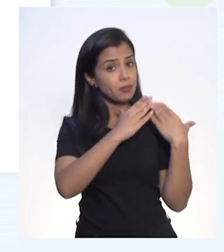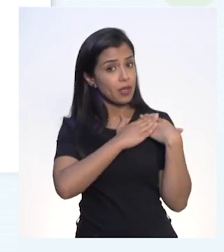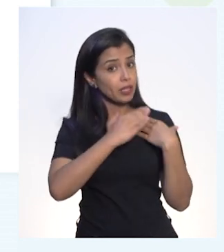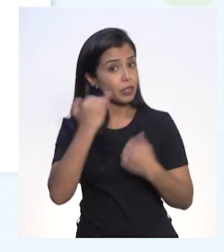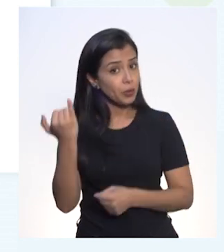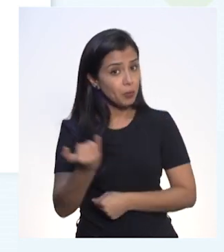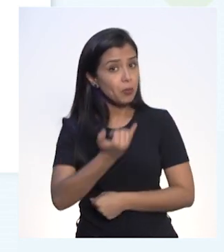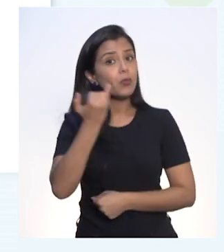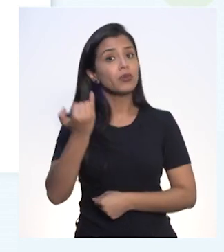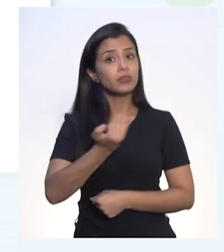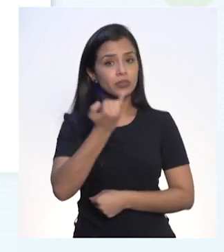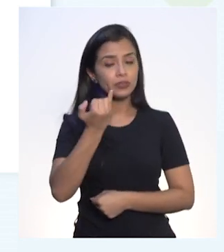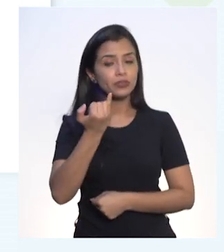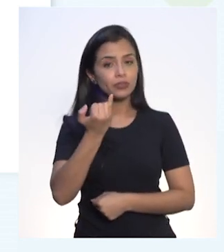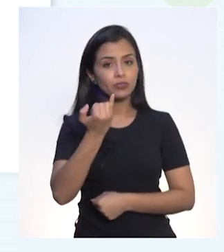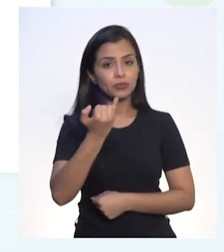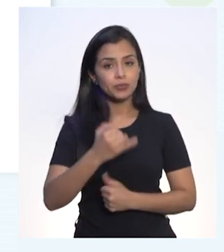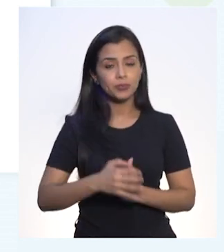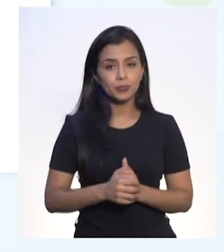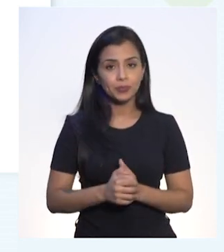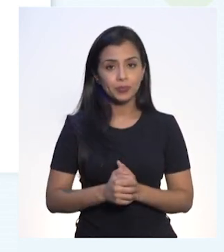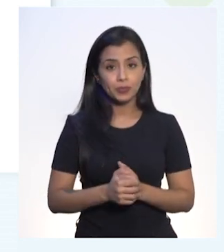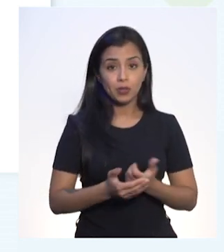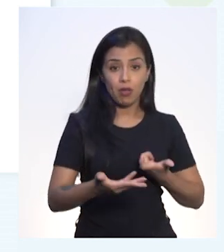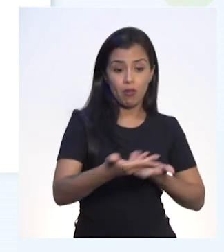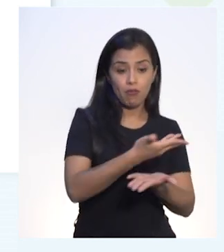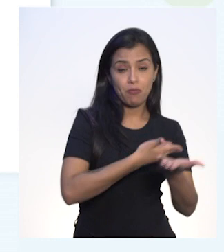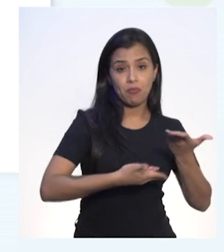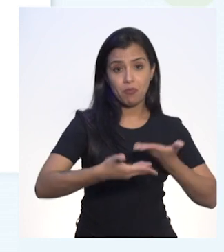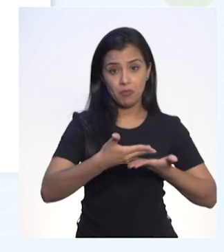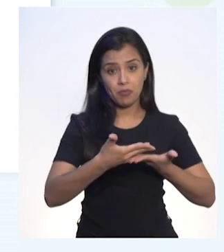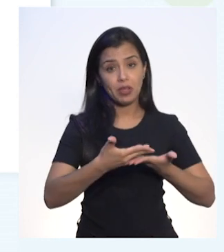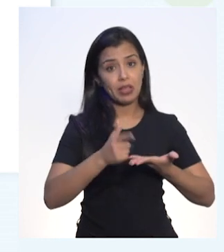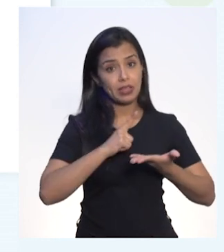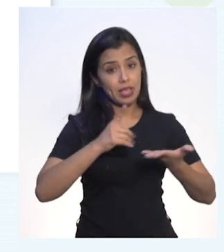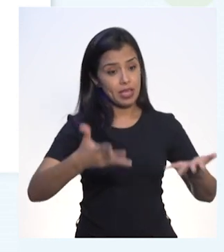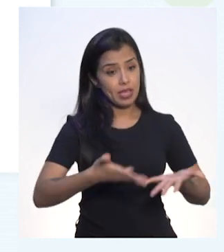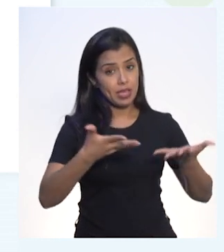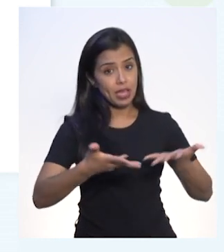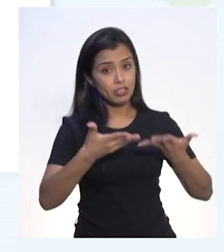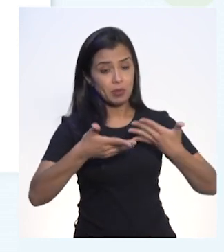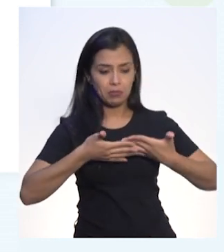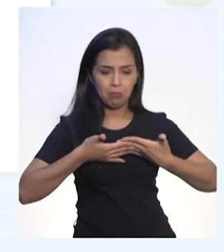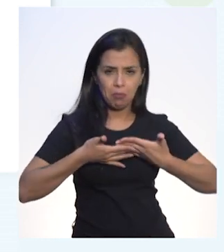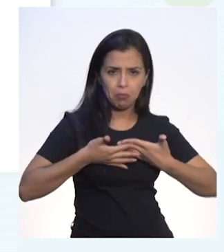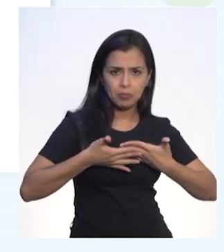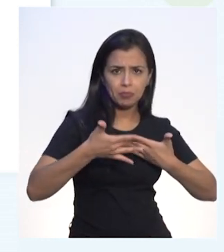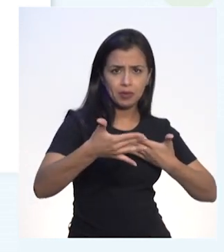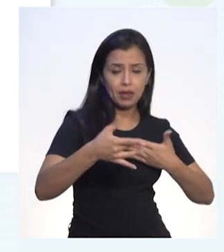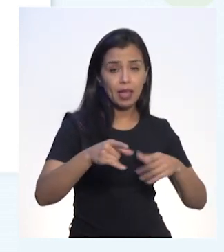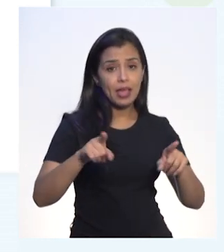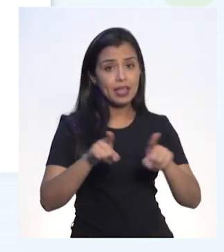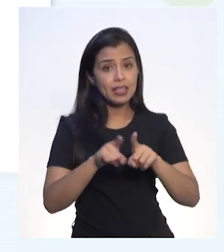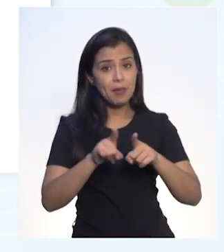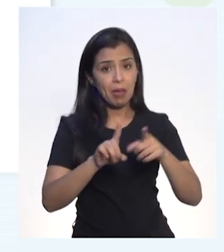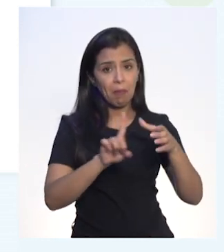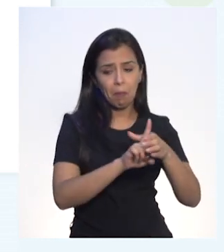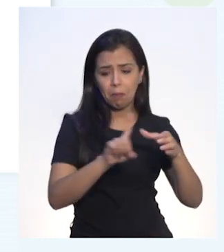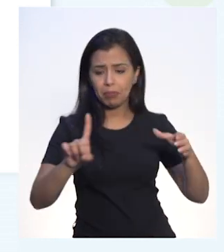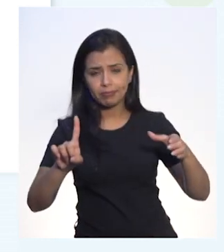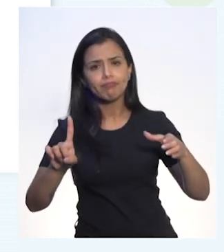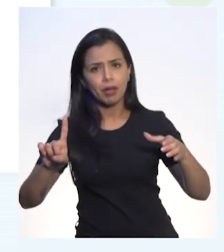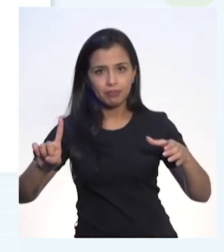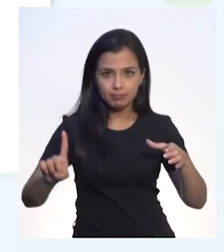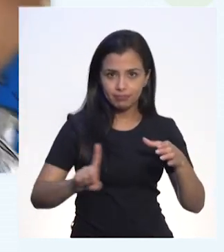a desempenhar. Seu envolvimento assegura engajamento a longo prazo e garante que ninguém seja deixado para